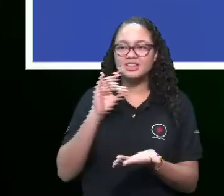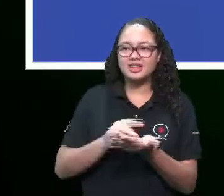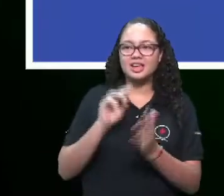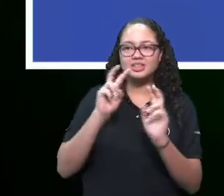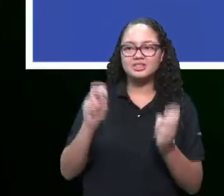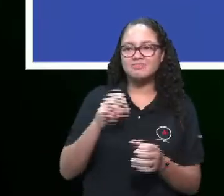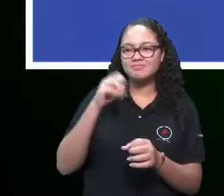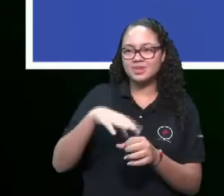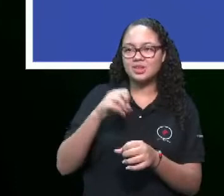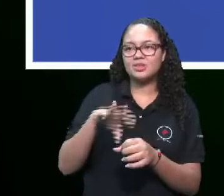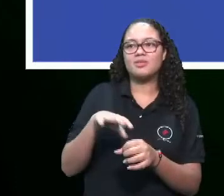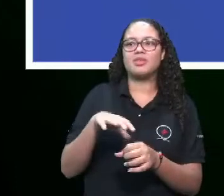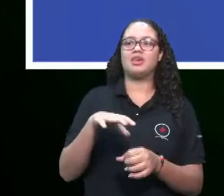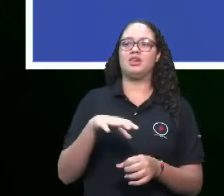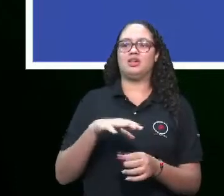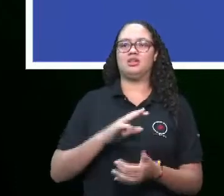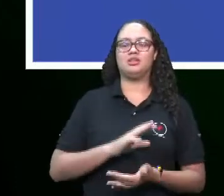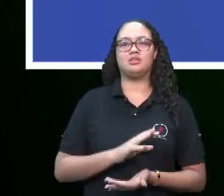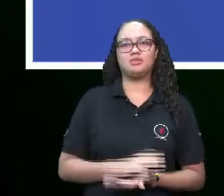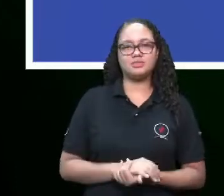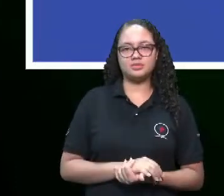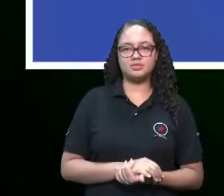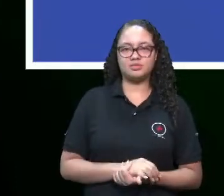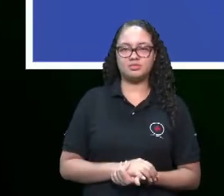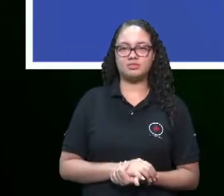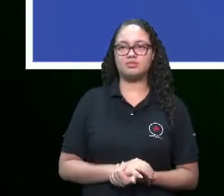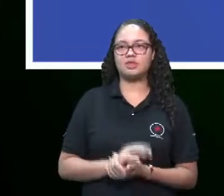a outra chave virou.